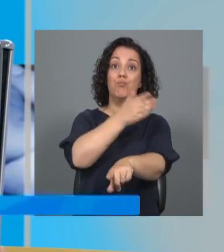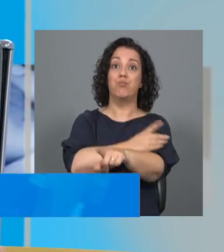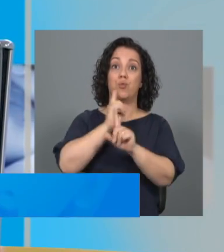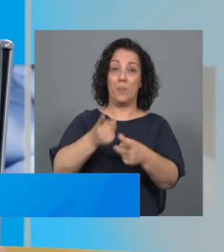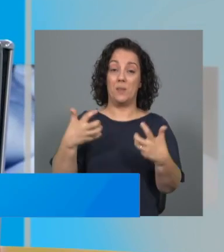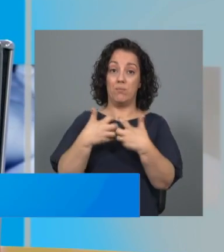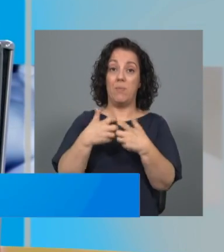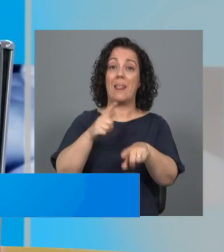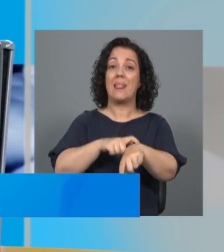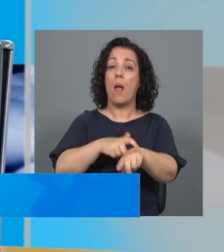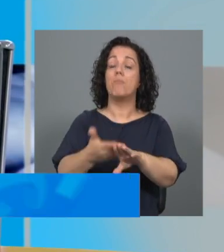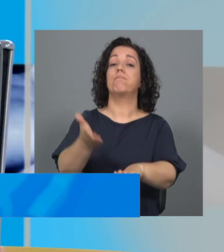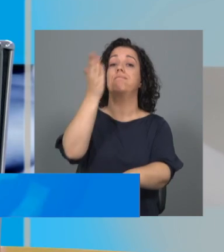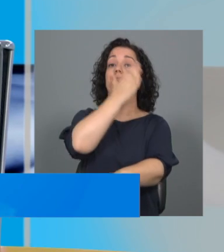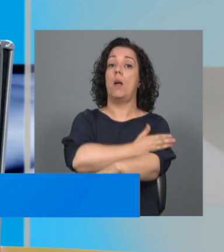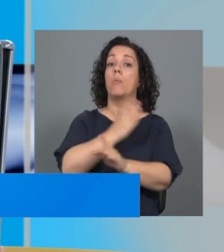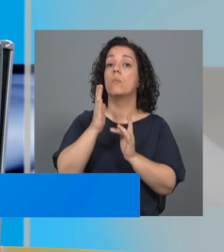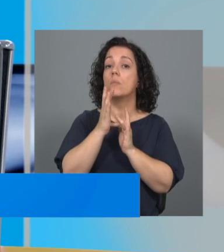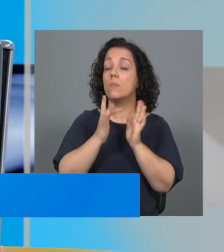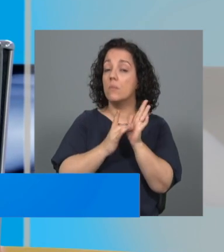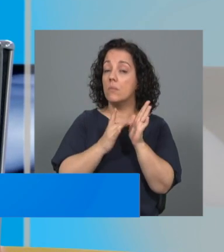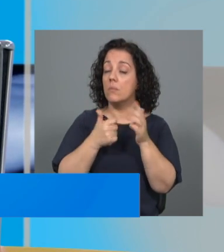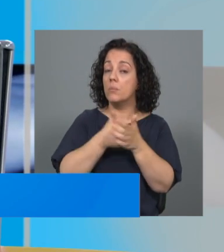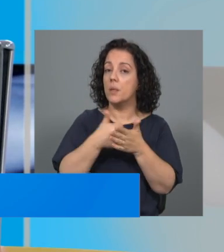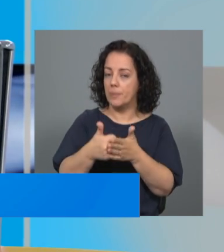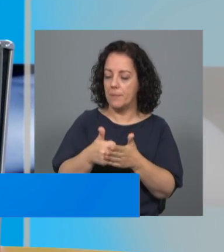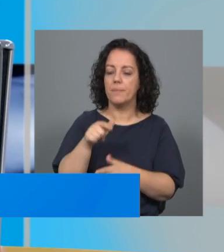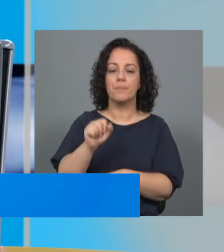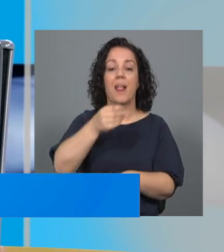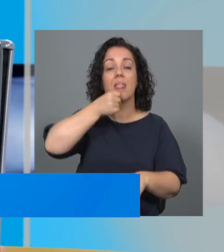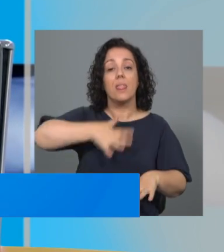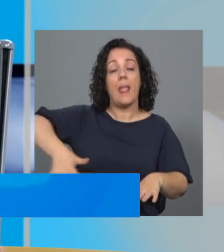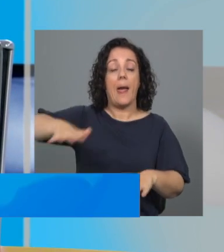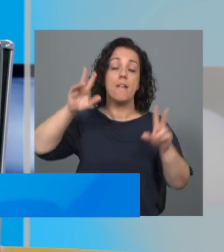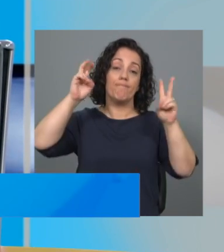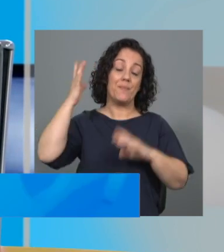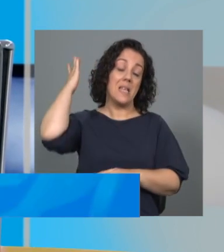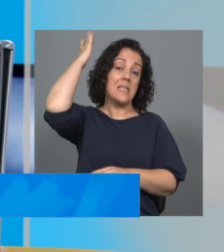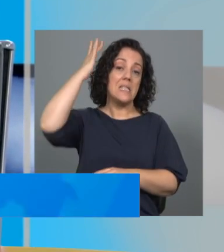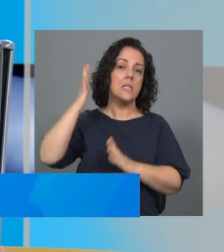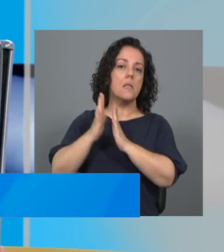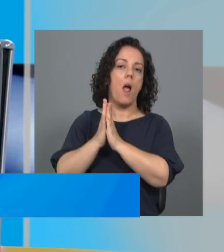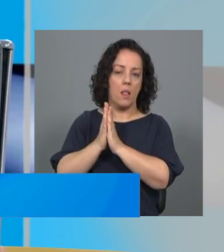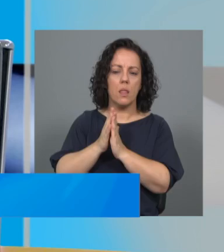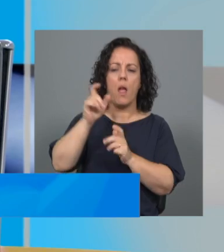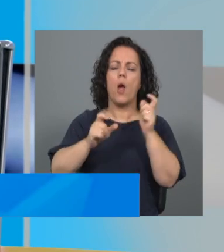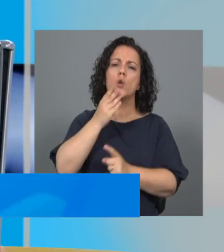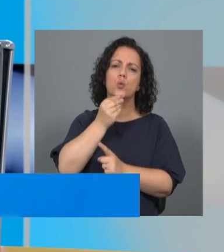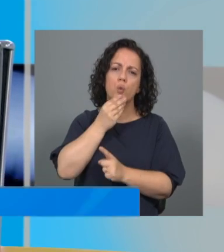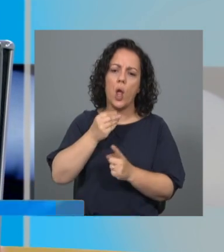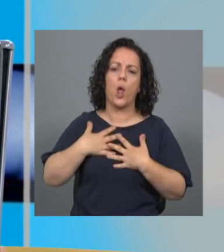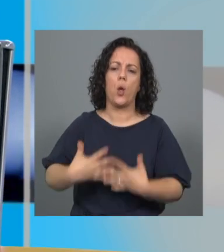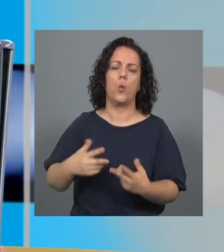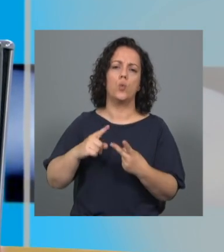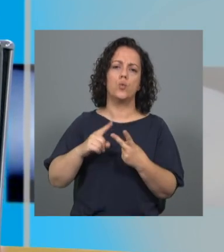tempos bíblicos, não é? Pois. Portanto, temos aqui a situação da Terra Santa, considerada santa por cristãos, judeus